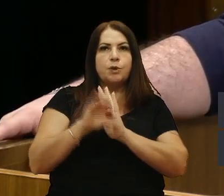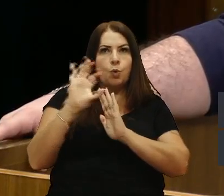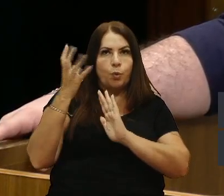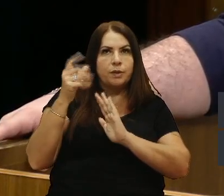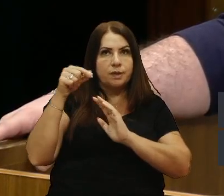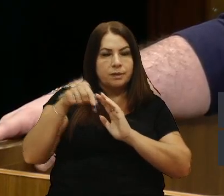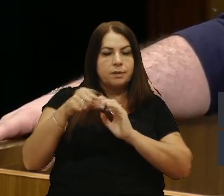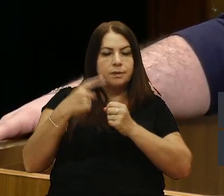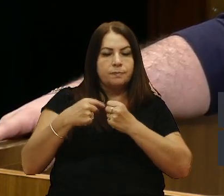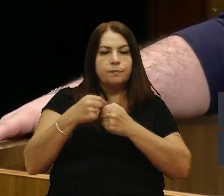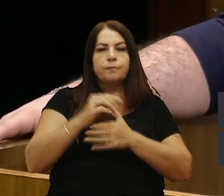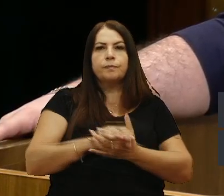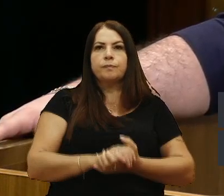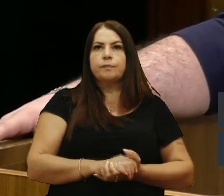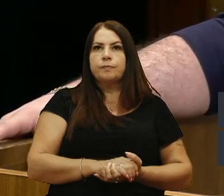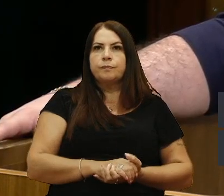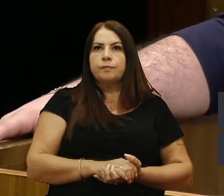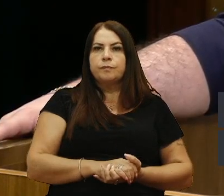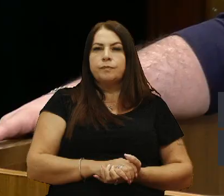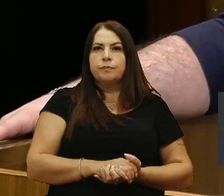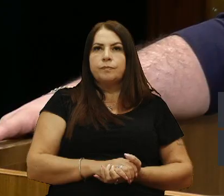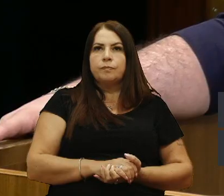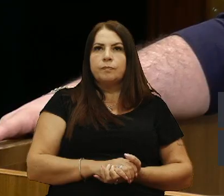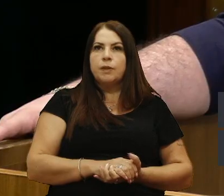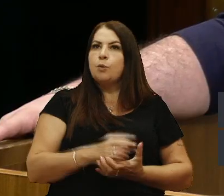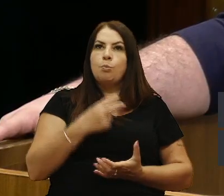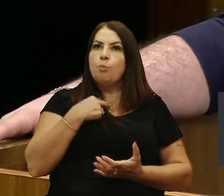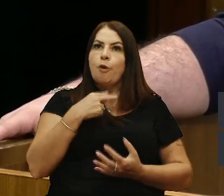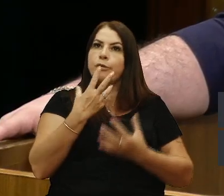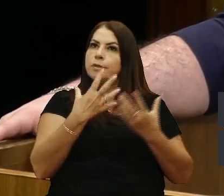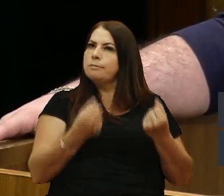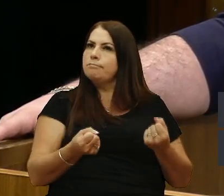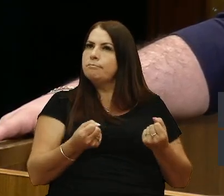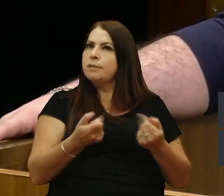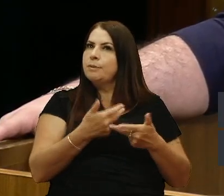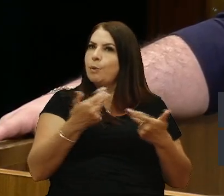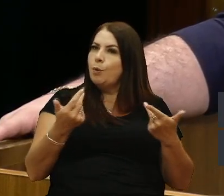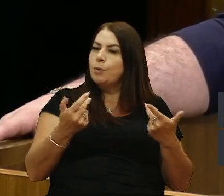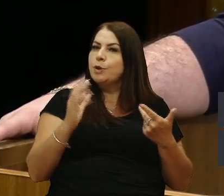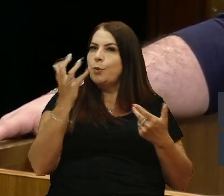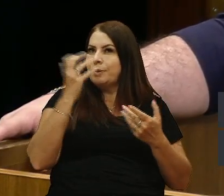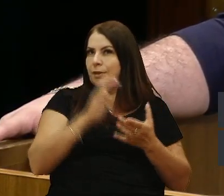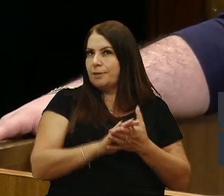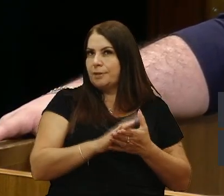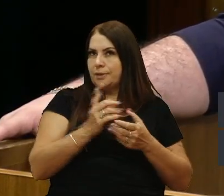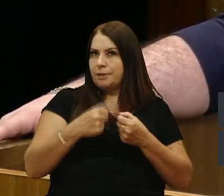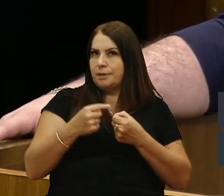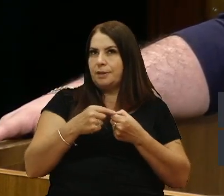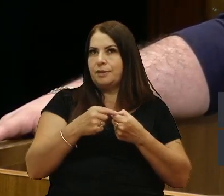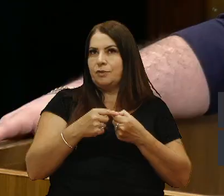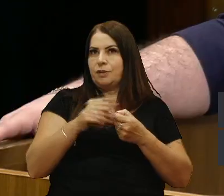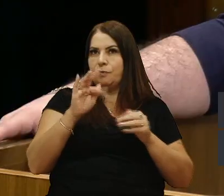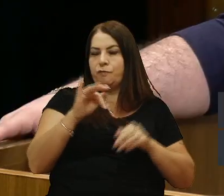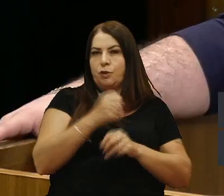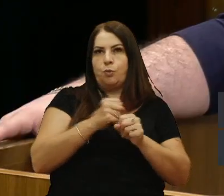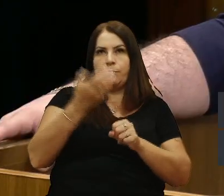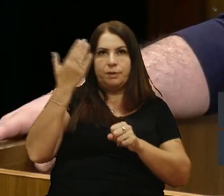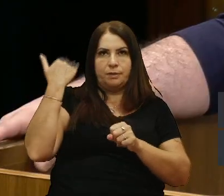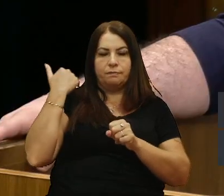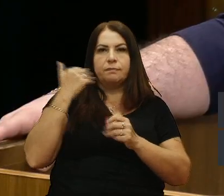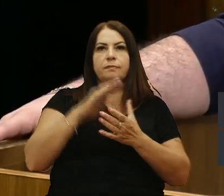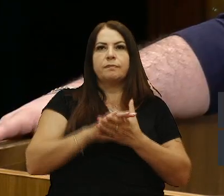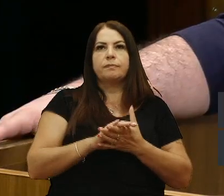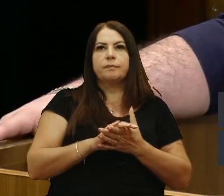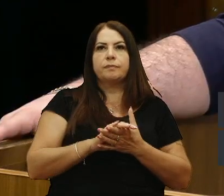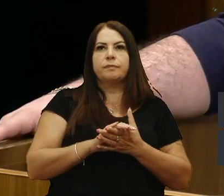em nosso município, a gente não pode admitir certas coisas que acontecem em nossa cidade. E desde o final do ano passado,